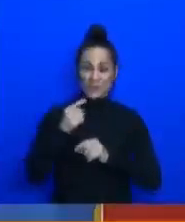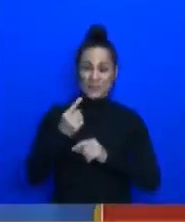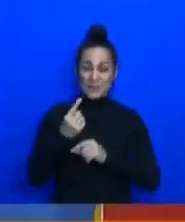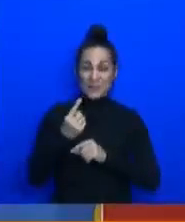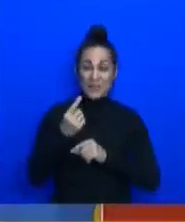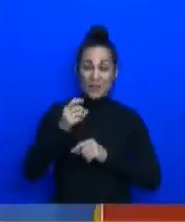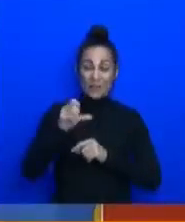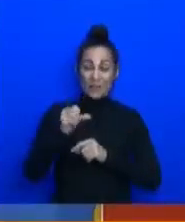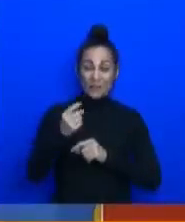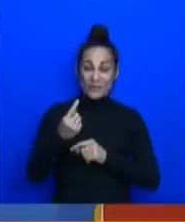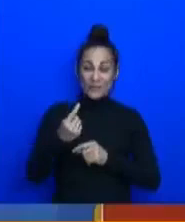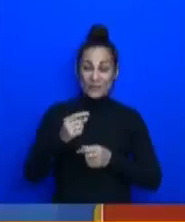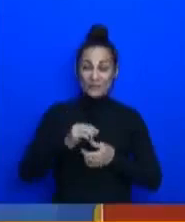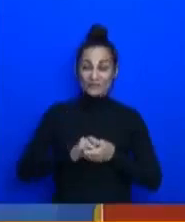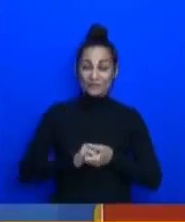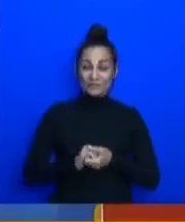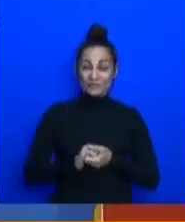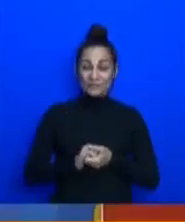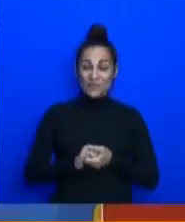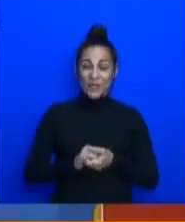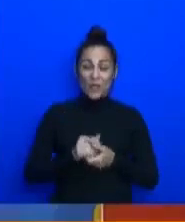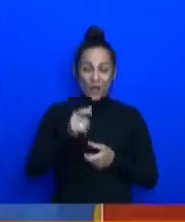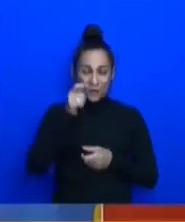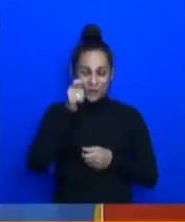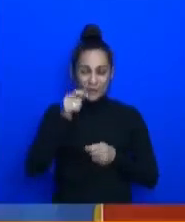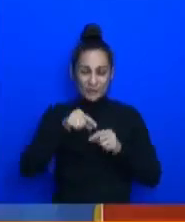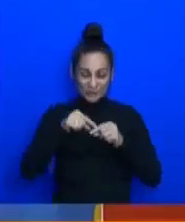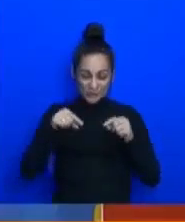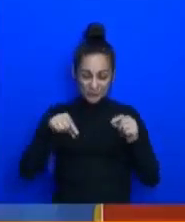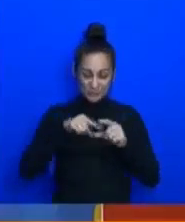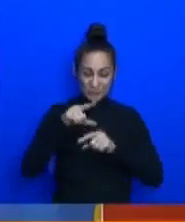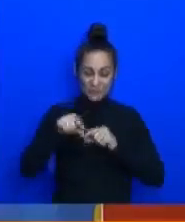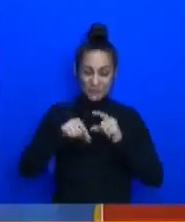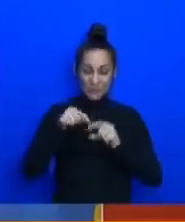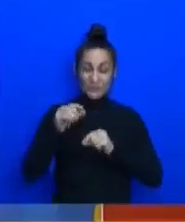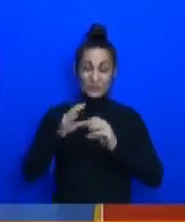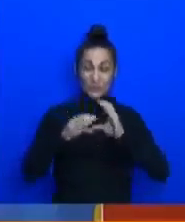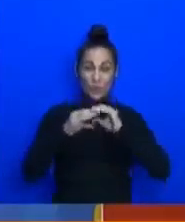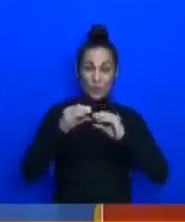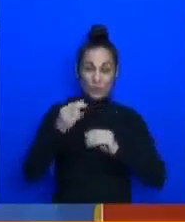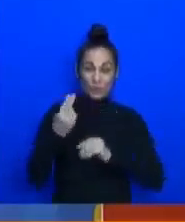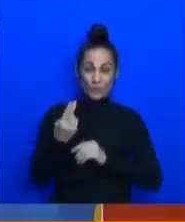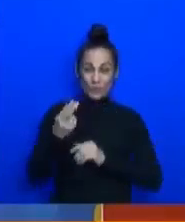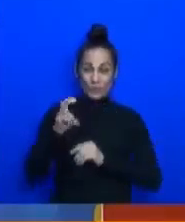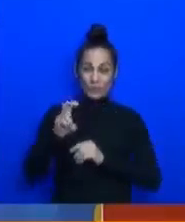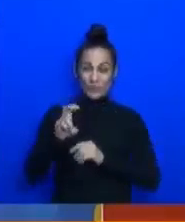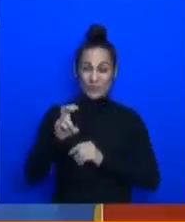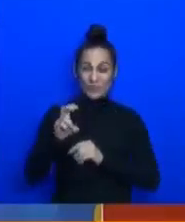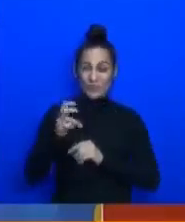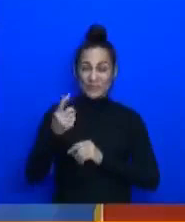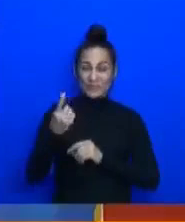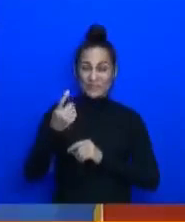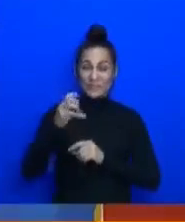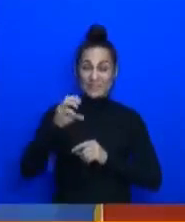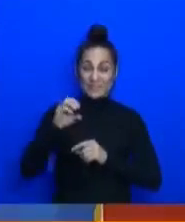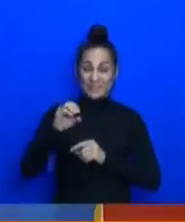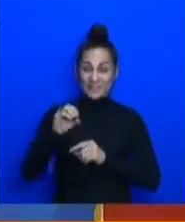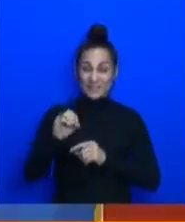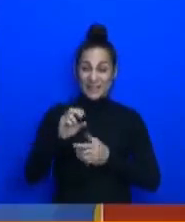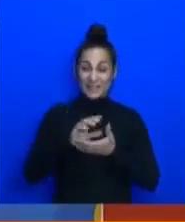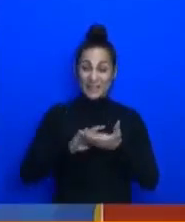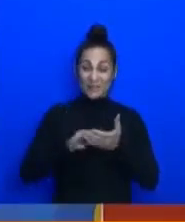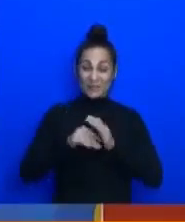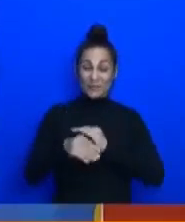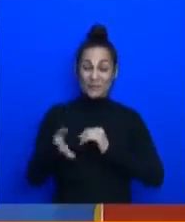Vermelha, número 91. Hora de conferir as 20 dezenas sorteadas no concurso 2510 da